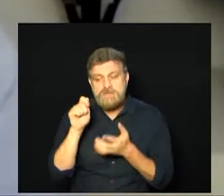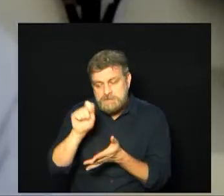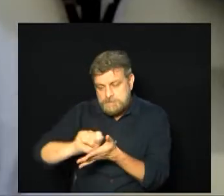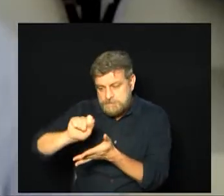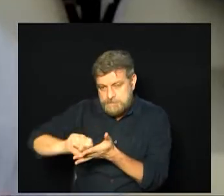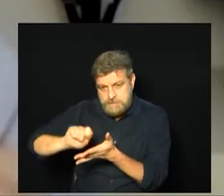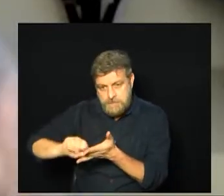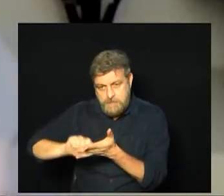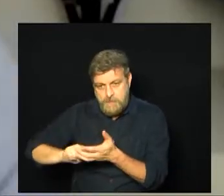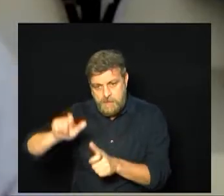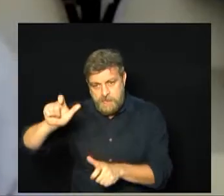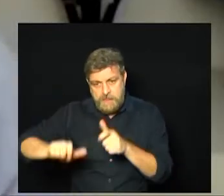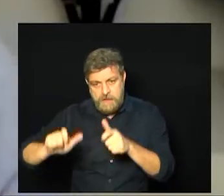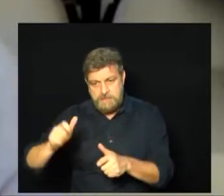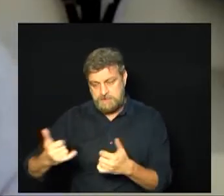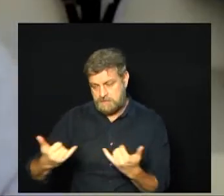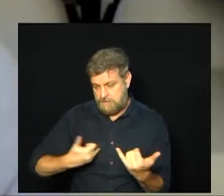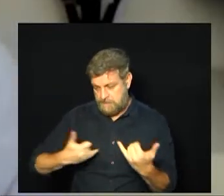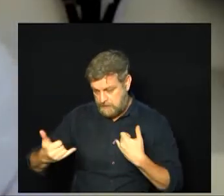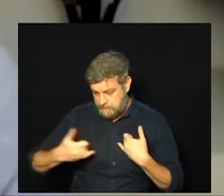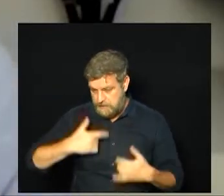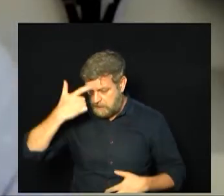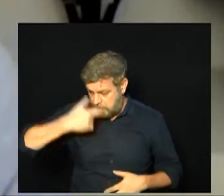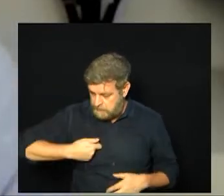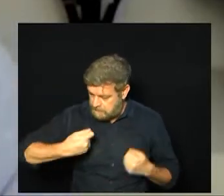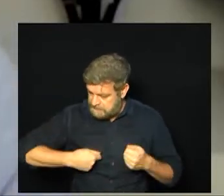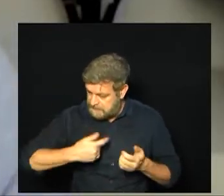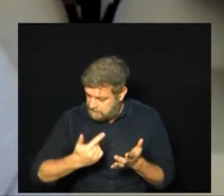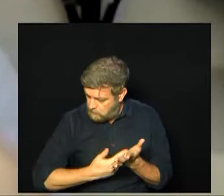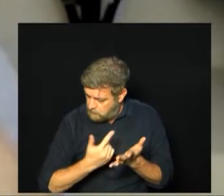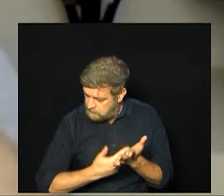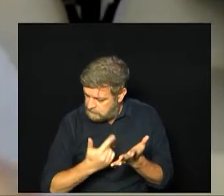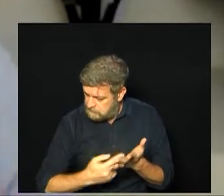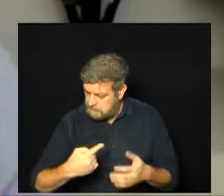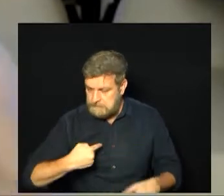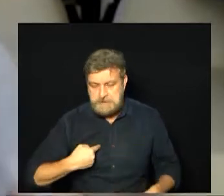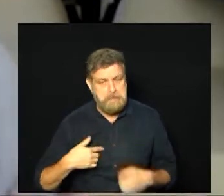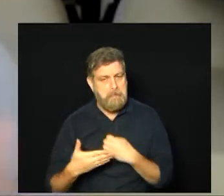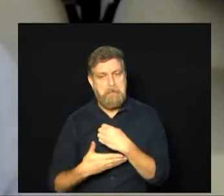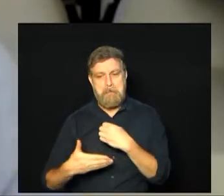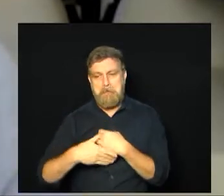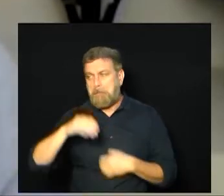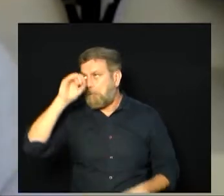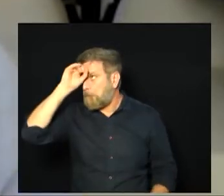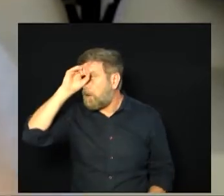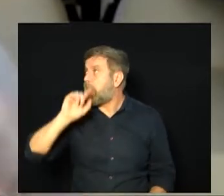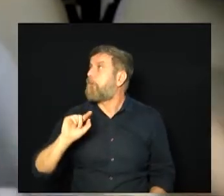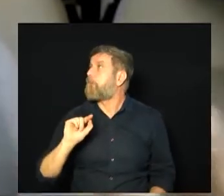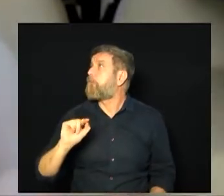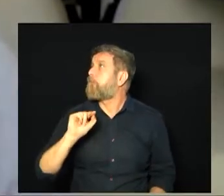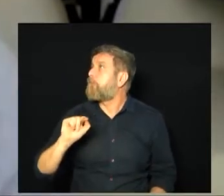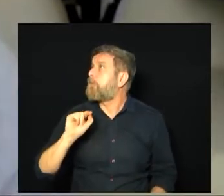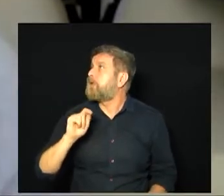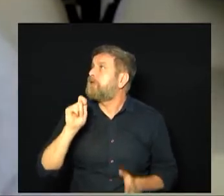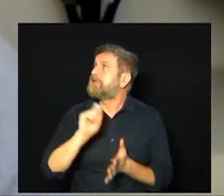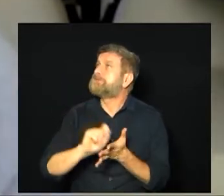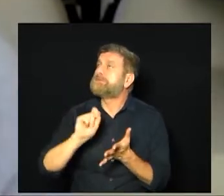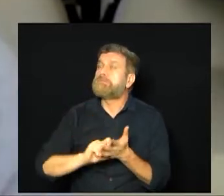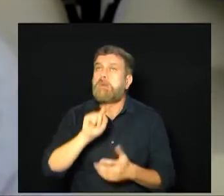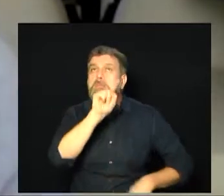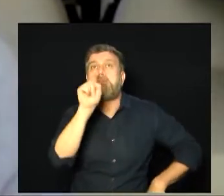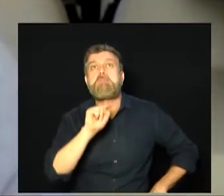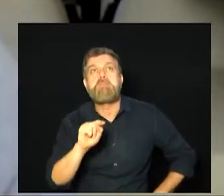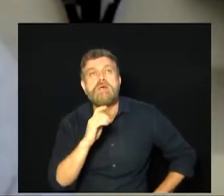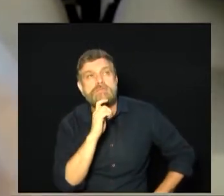as pessoas sempre me falavam que eu deveria escrever um livro. Eu não tinha a mínima ideia sobre o que, se escreveria,